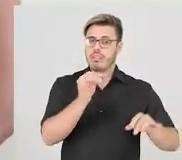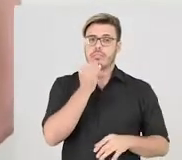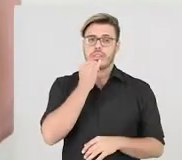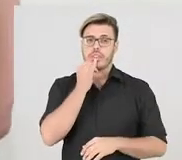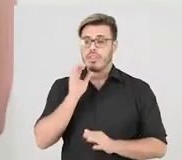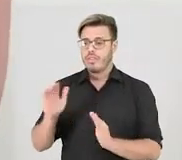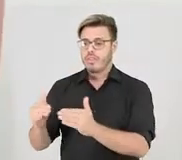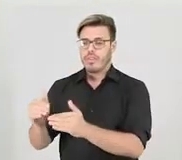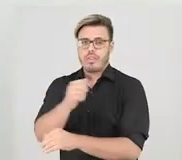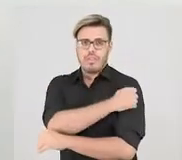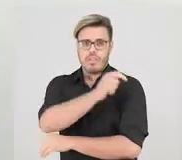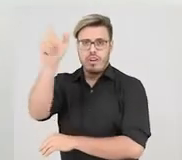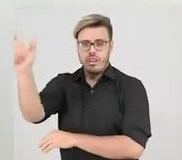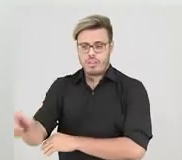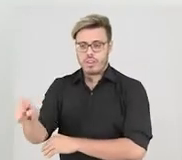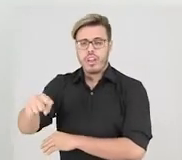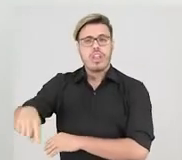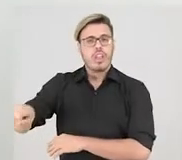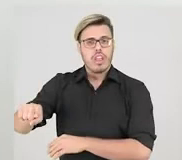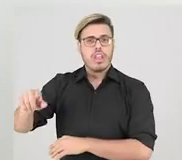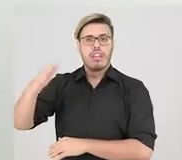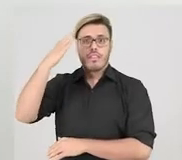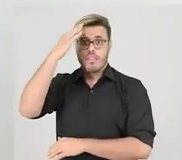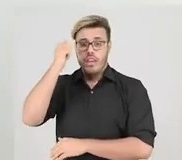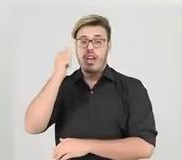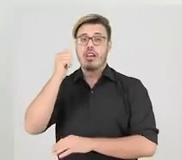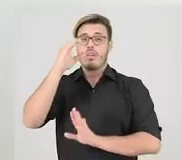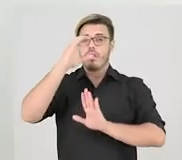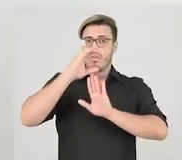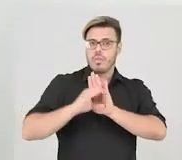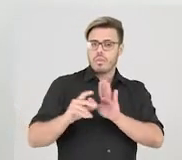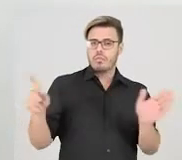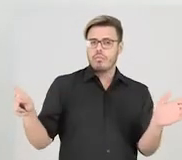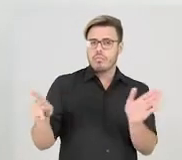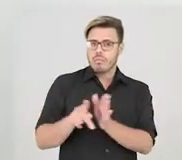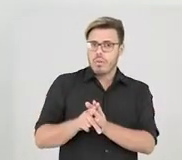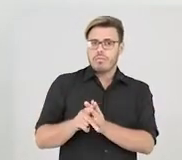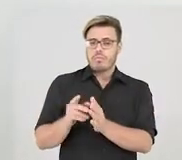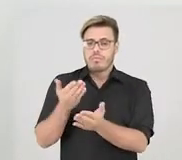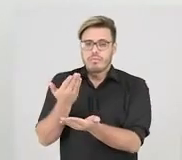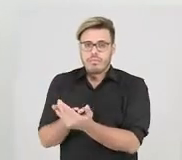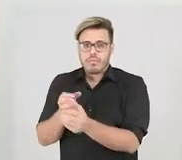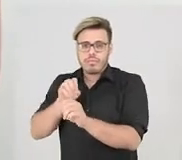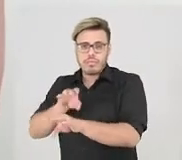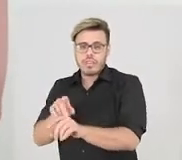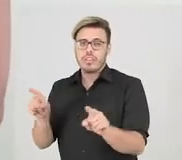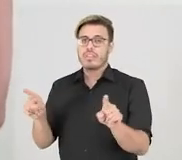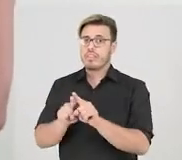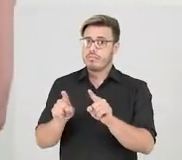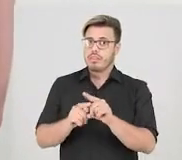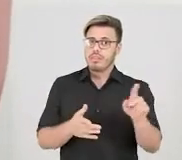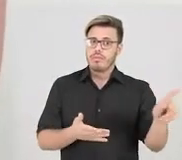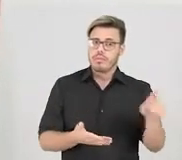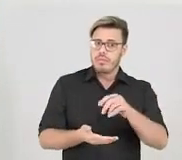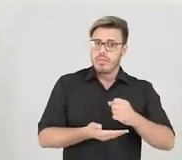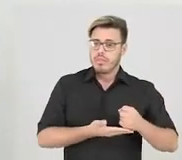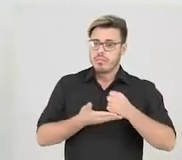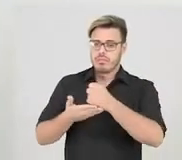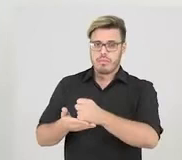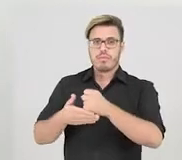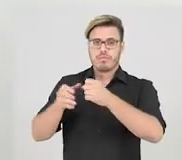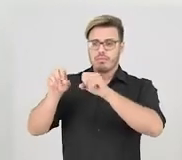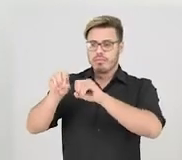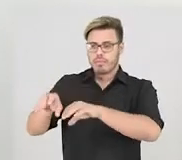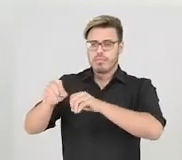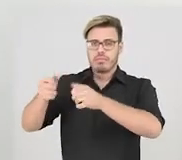sala, quanto os recursos que ele precisar para aprender. Se nessa sala não houver um professor da educação